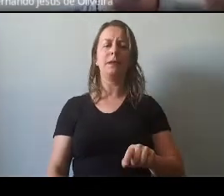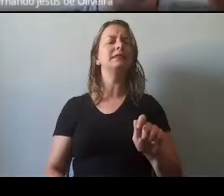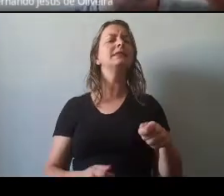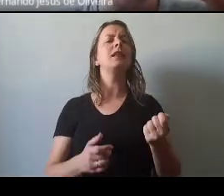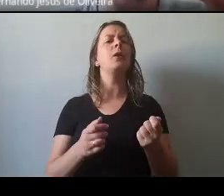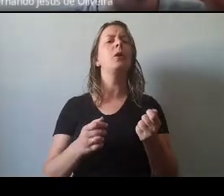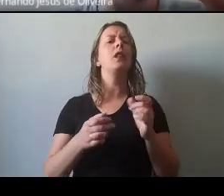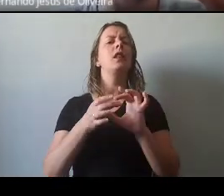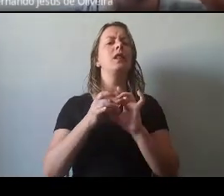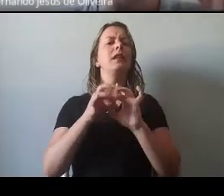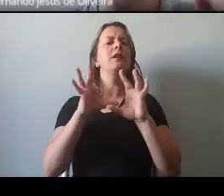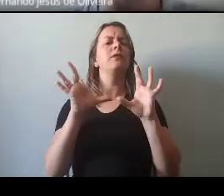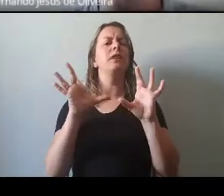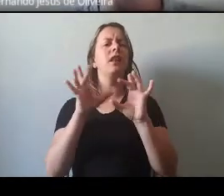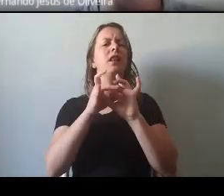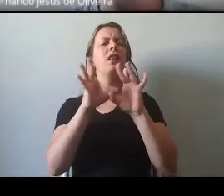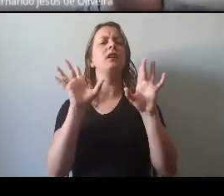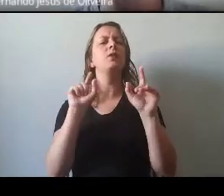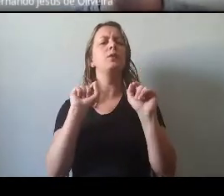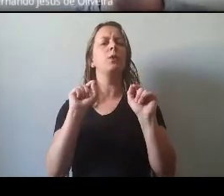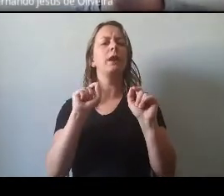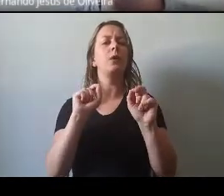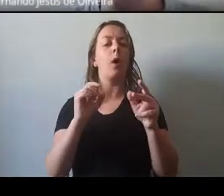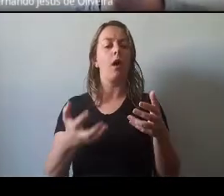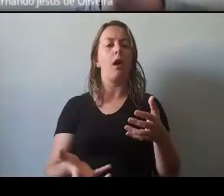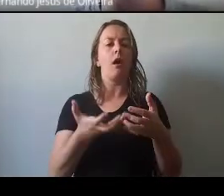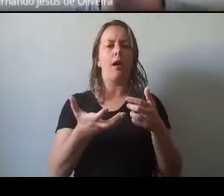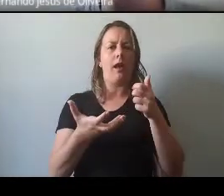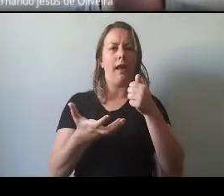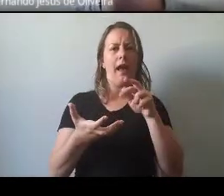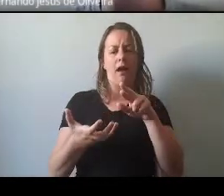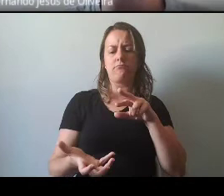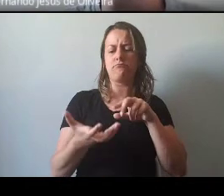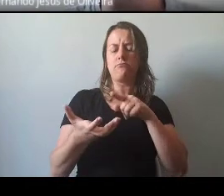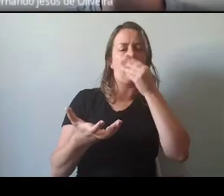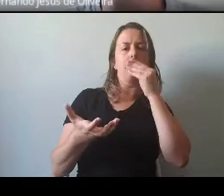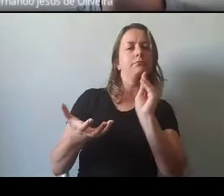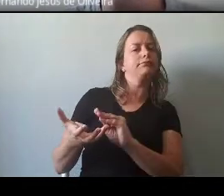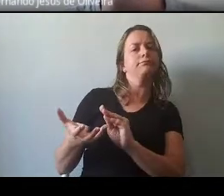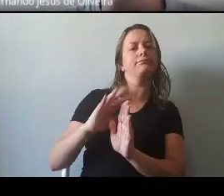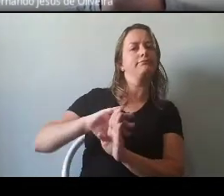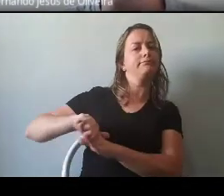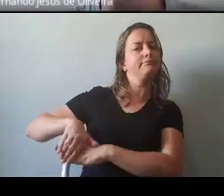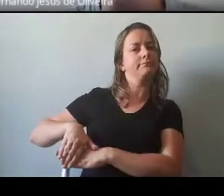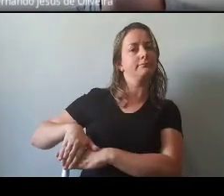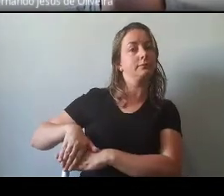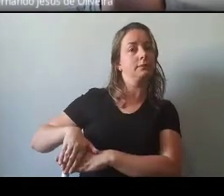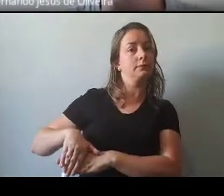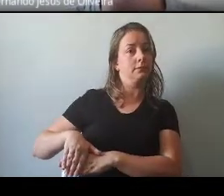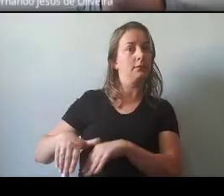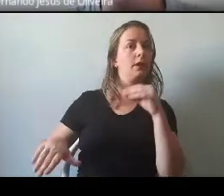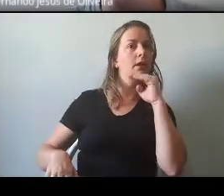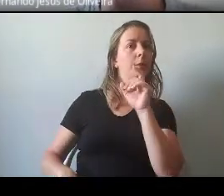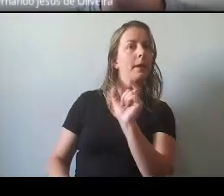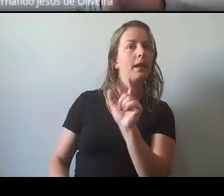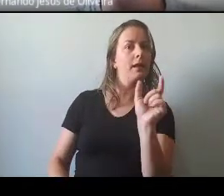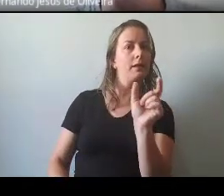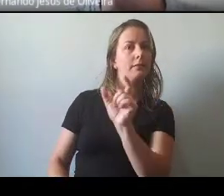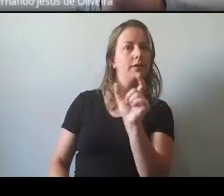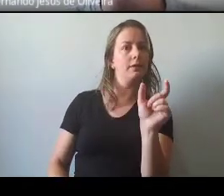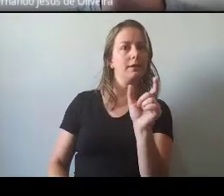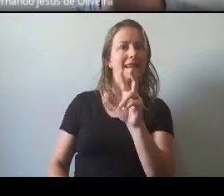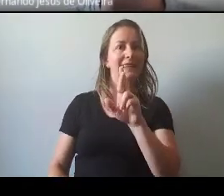Mas o termo livre quer dizer que a resistência do ar é desprezível. Então, vocês vão ver muitos problemas assim,